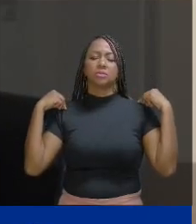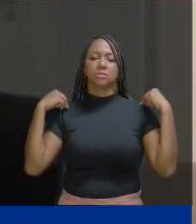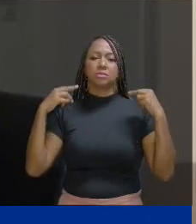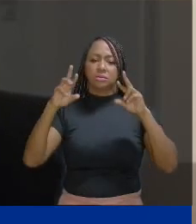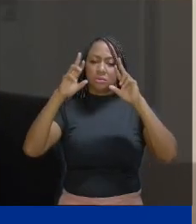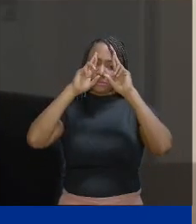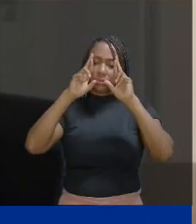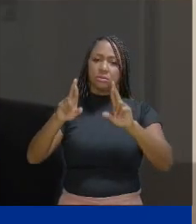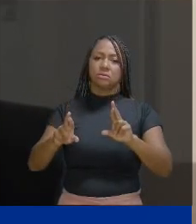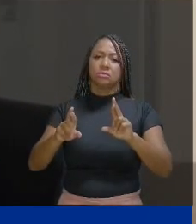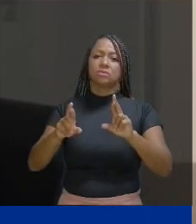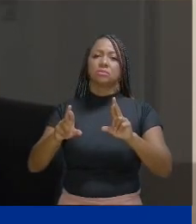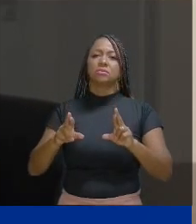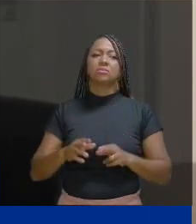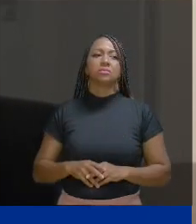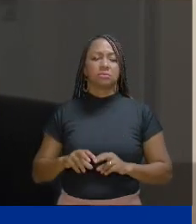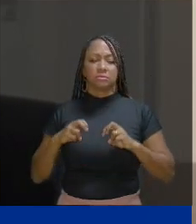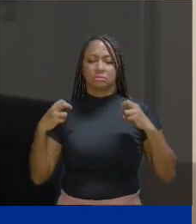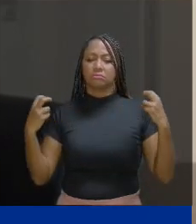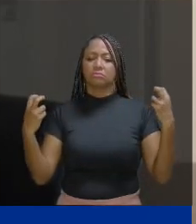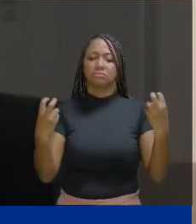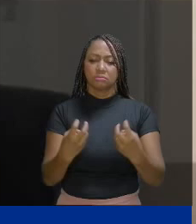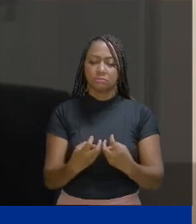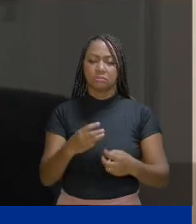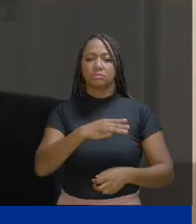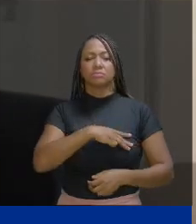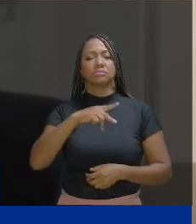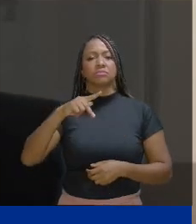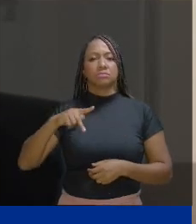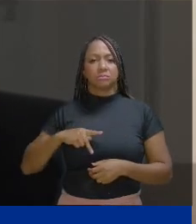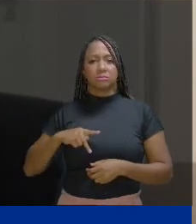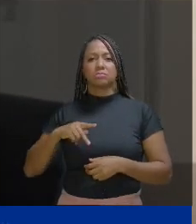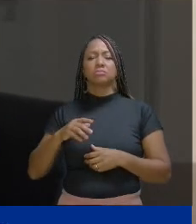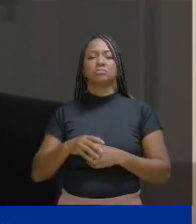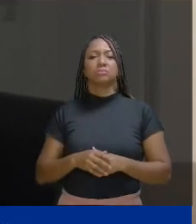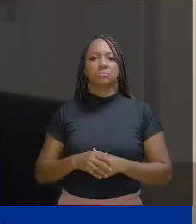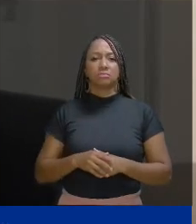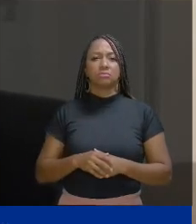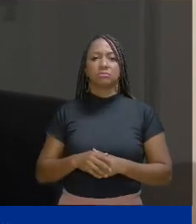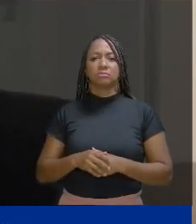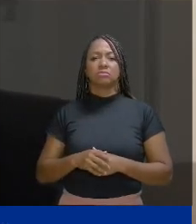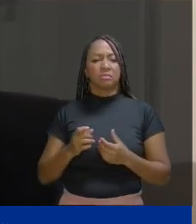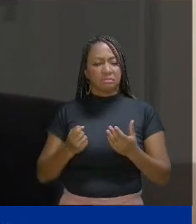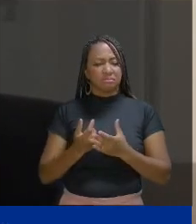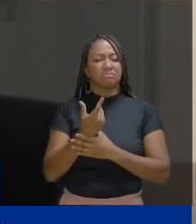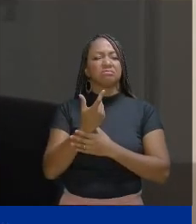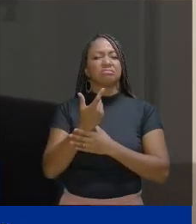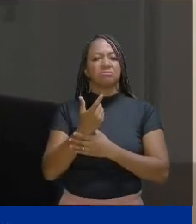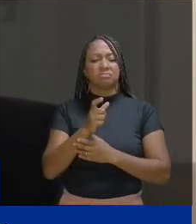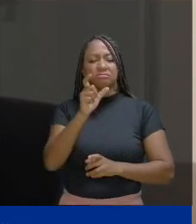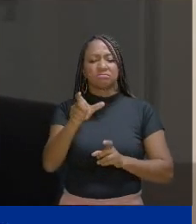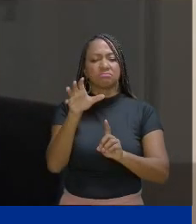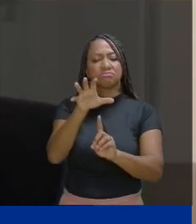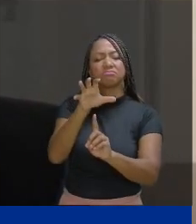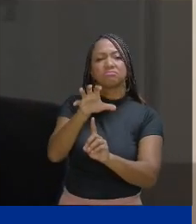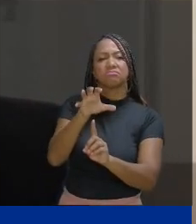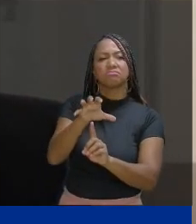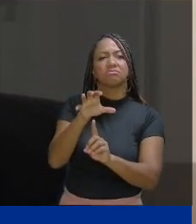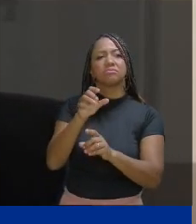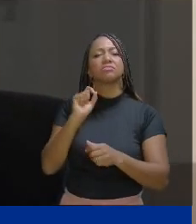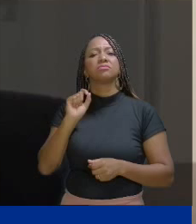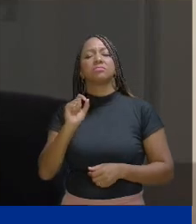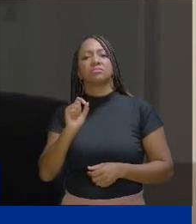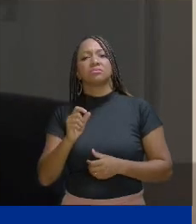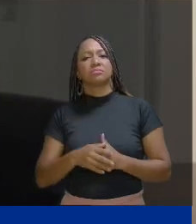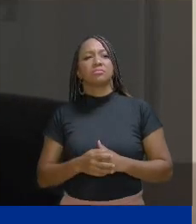todo respeito a essa corte e ao membro do Ministério Público. Suposta captação ilícita de sufrágio ou abuso, ele se dá